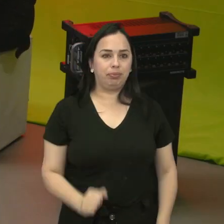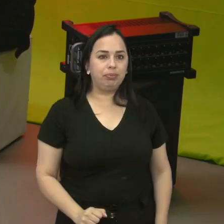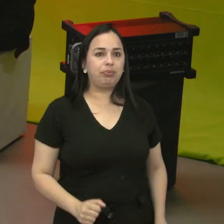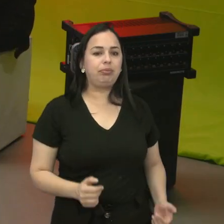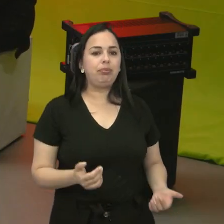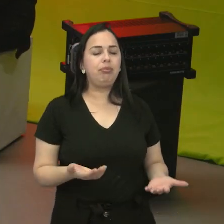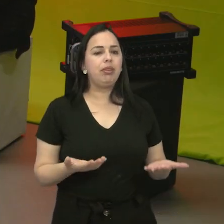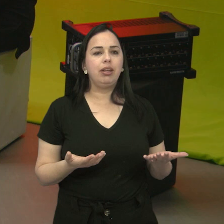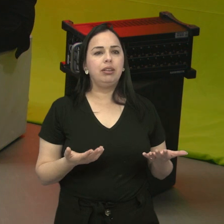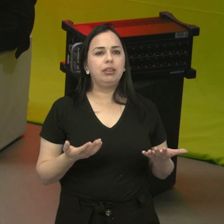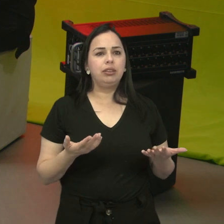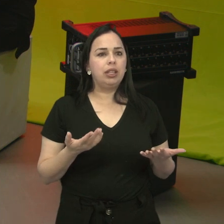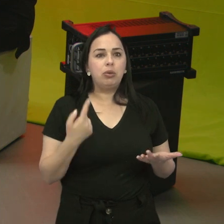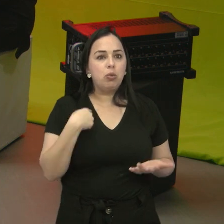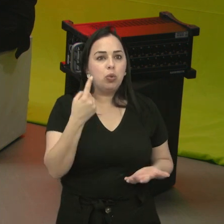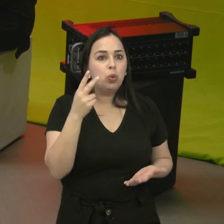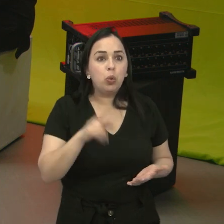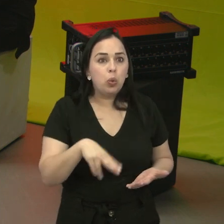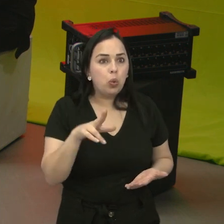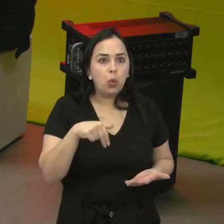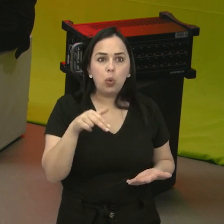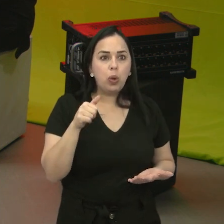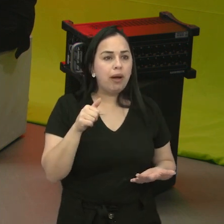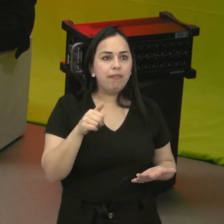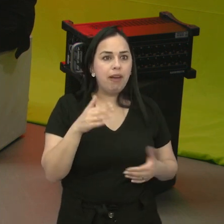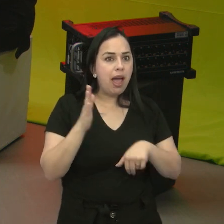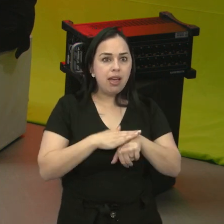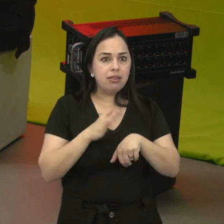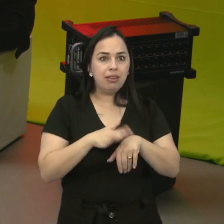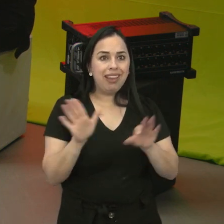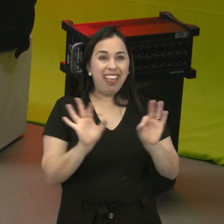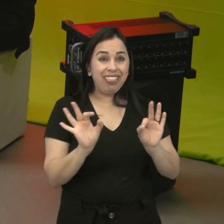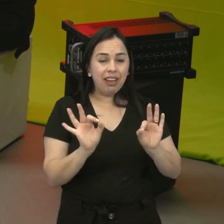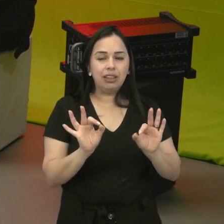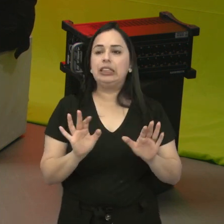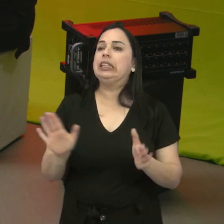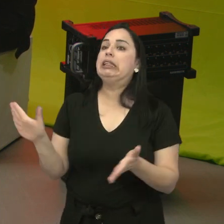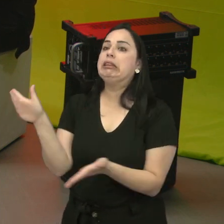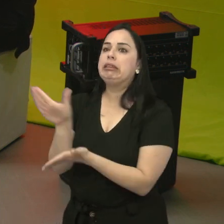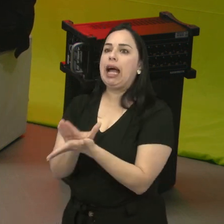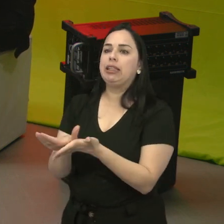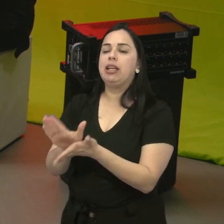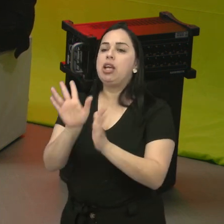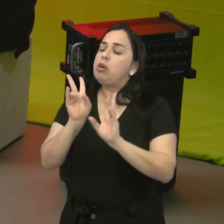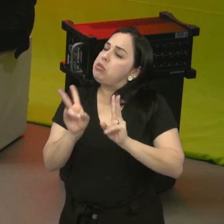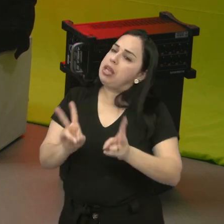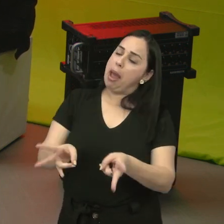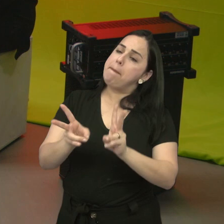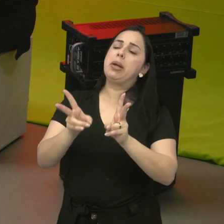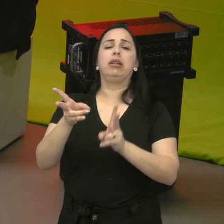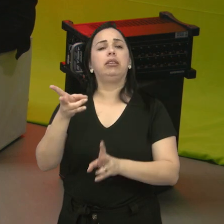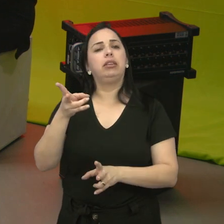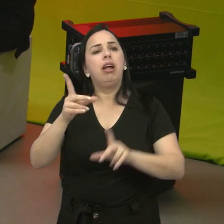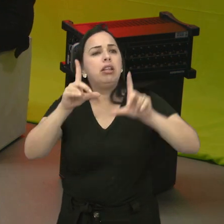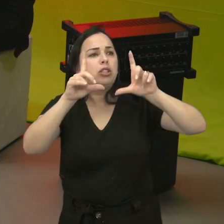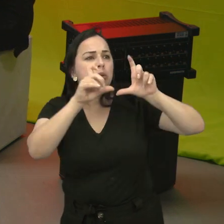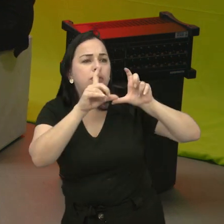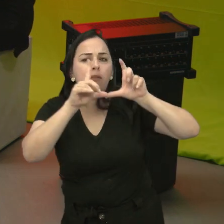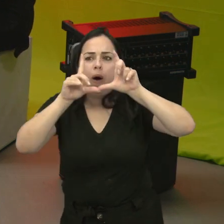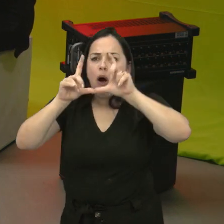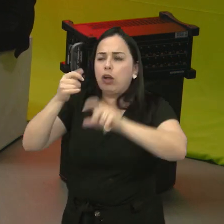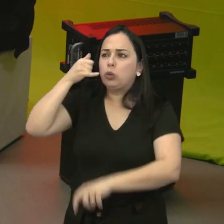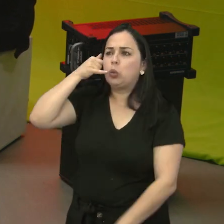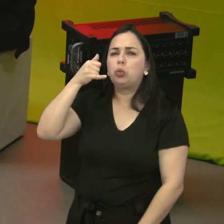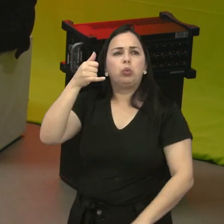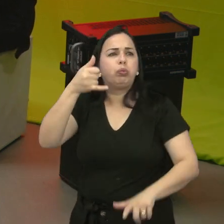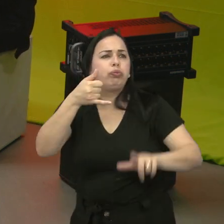mínima familiaridade, assim? Você nunca tinha feito nem por hobby? Nada. Olha. Eu só tava sempre com o celular, assim, fotografando as coisas, os